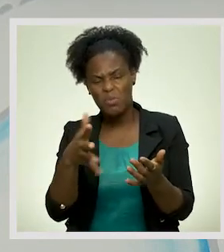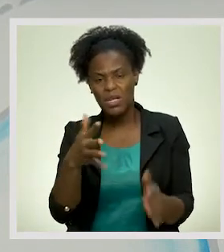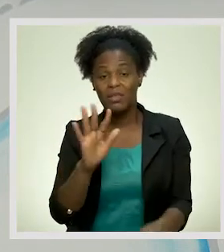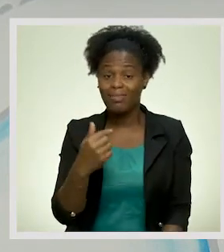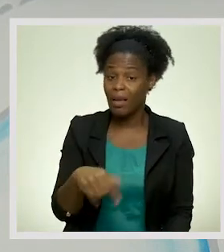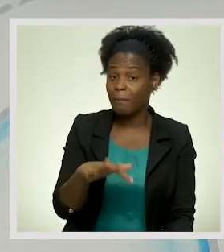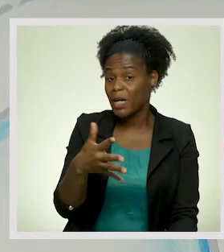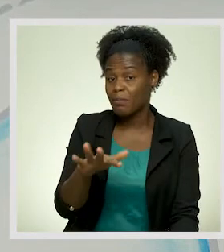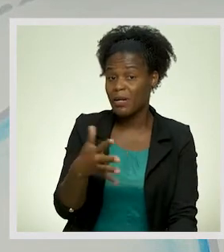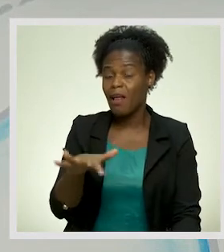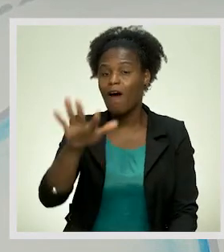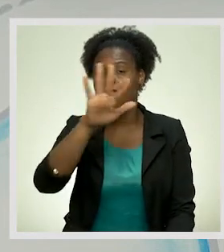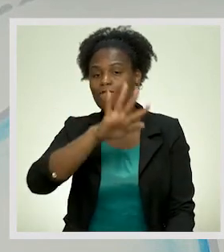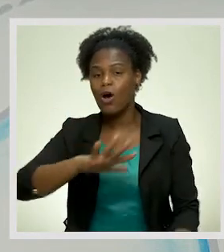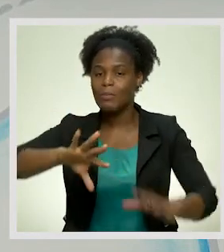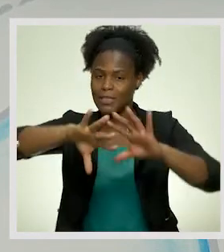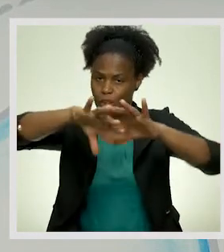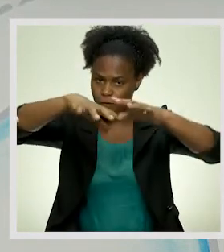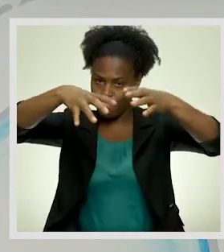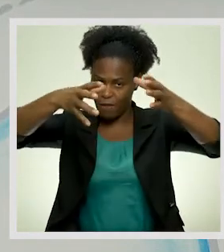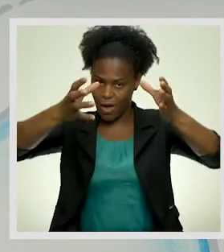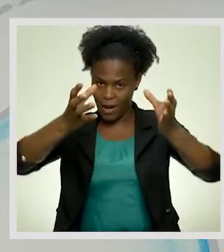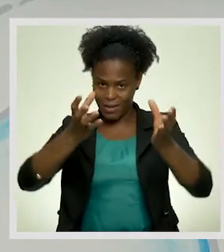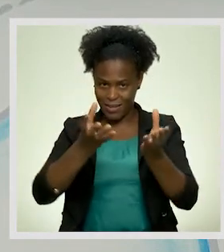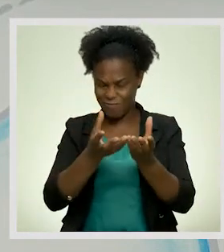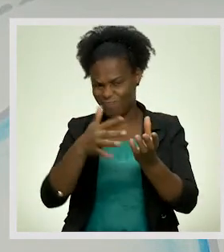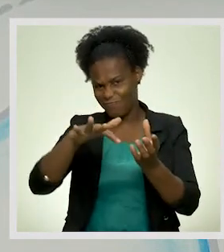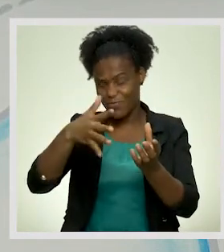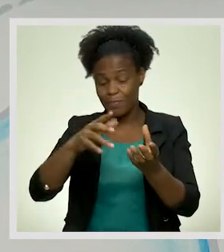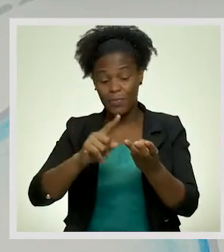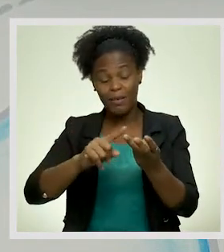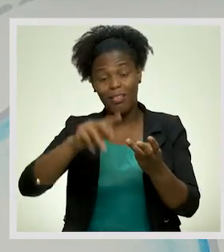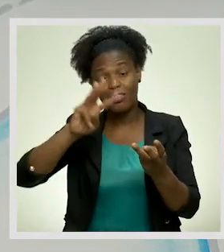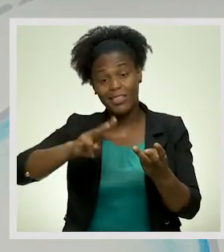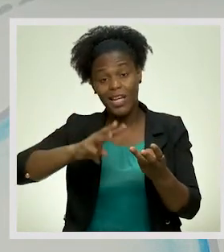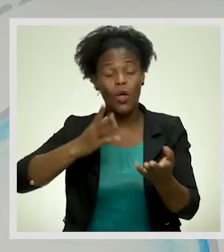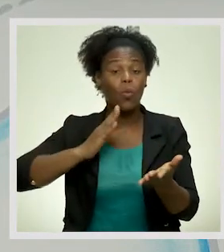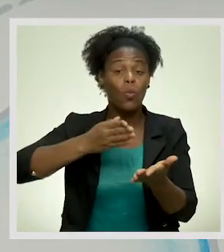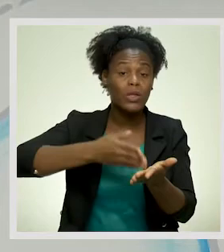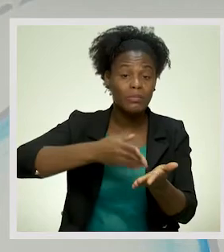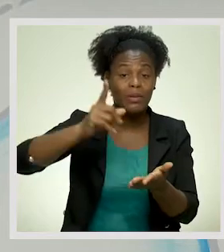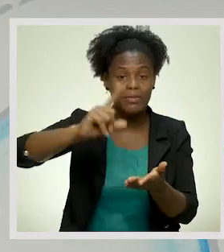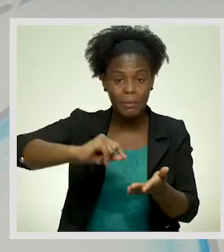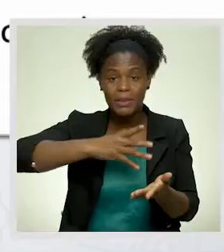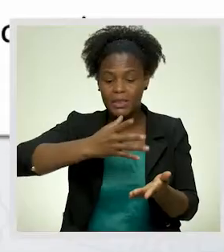aproximadamente a forma esférica. E a terceira e a última